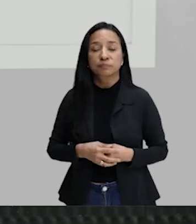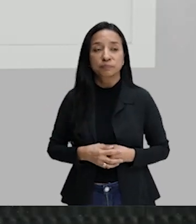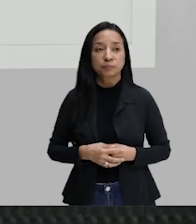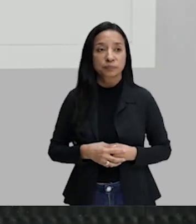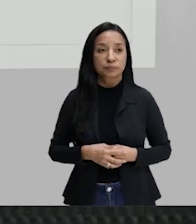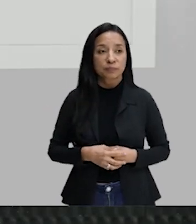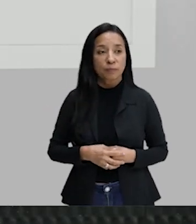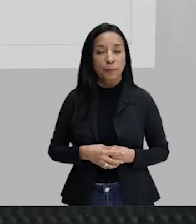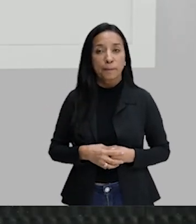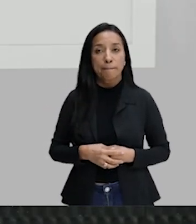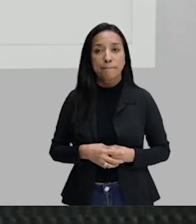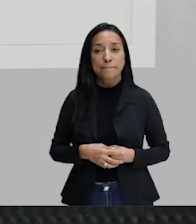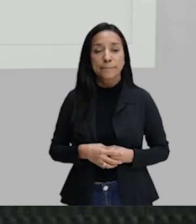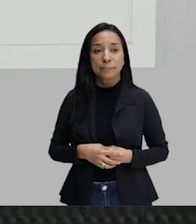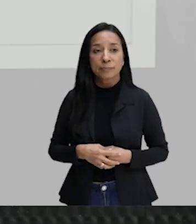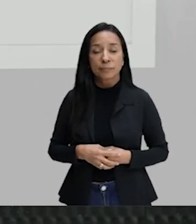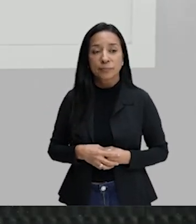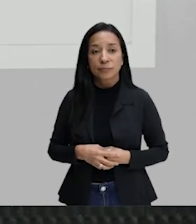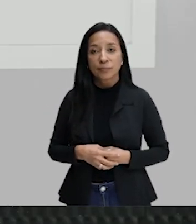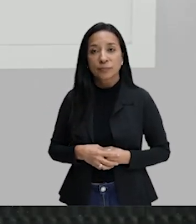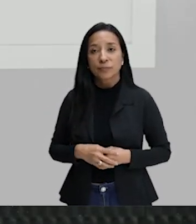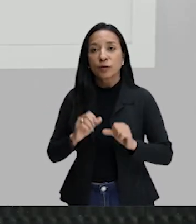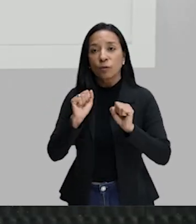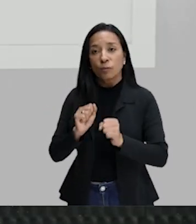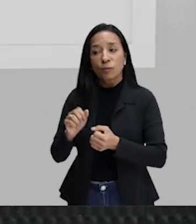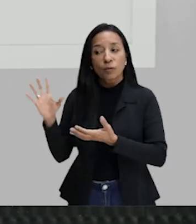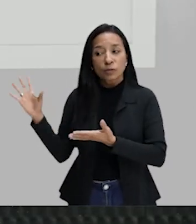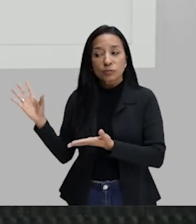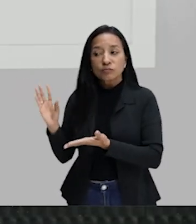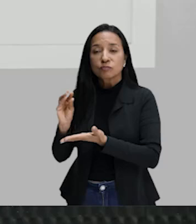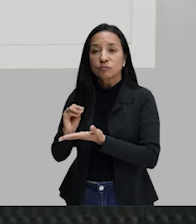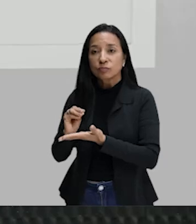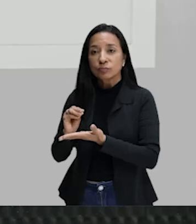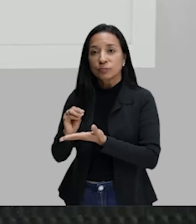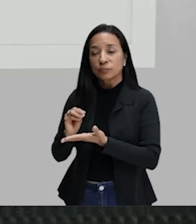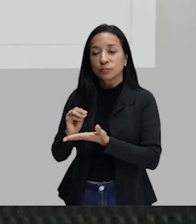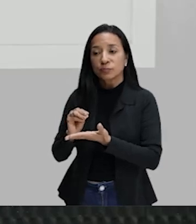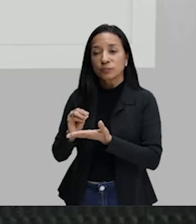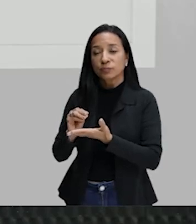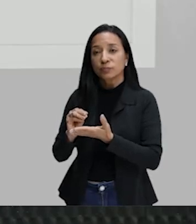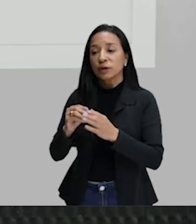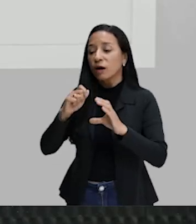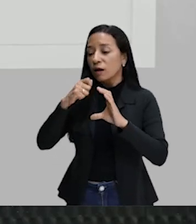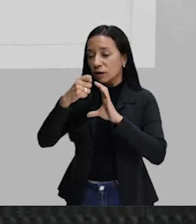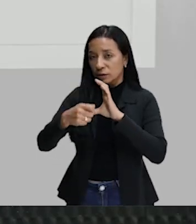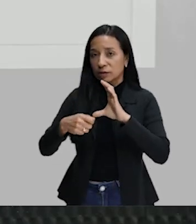ó, a nossa carga, ela é